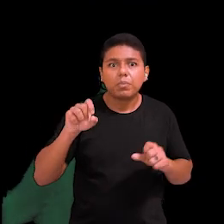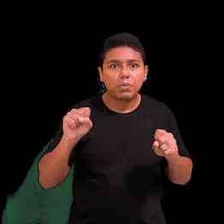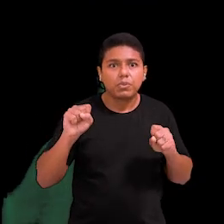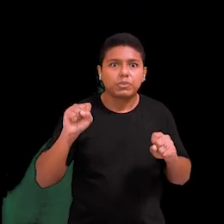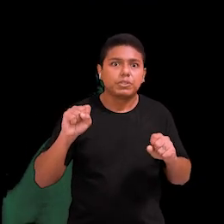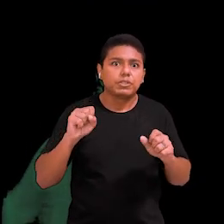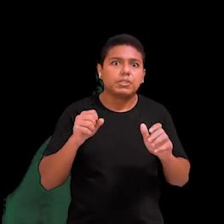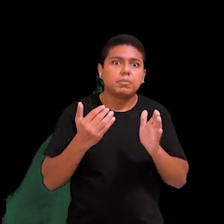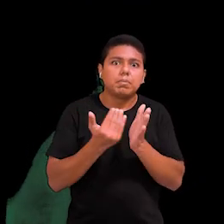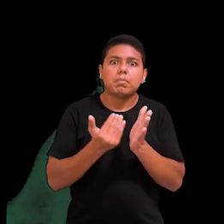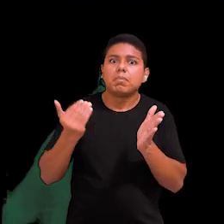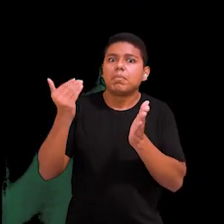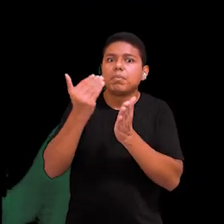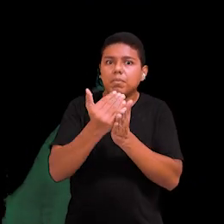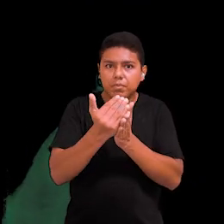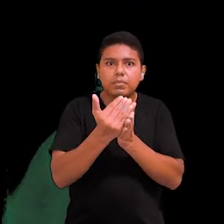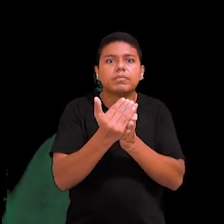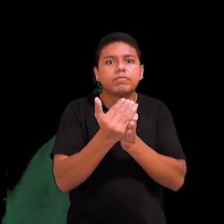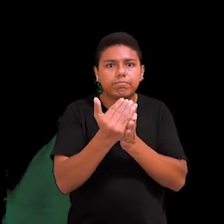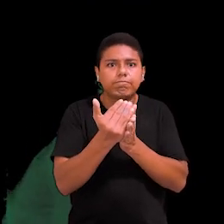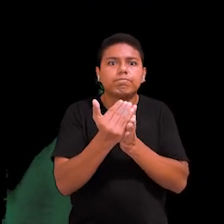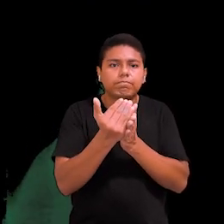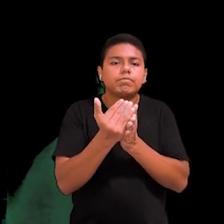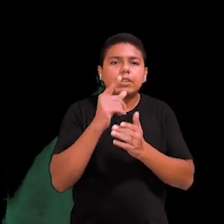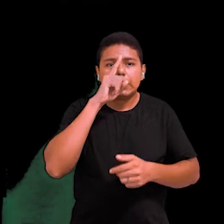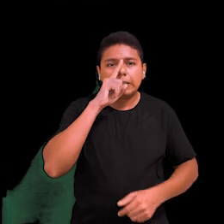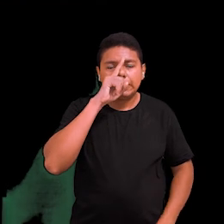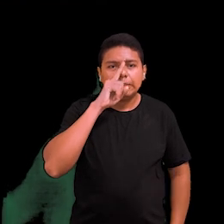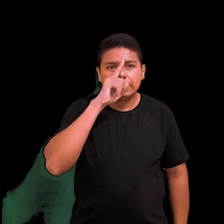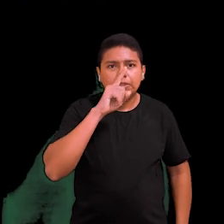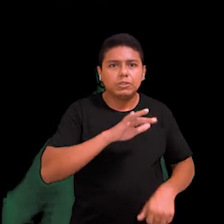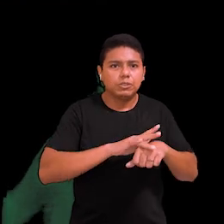situação da qual foram realizadas, pode aumentar ainda mais